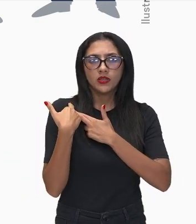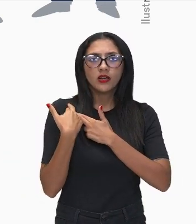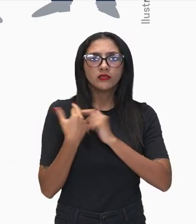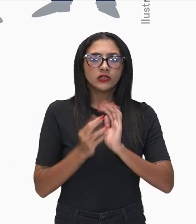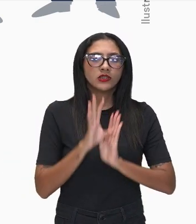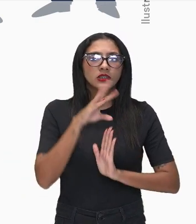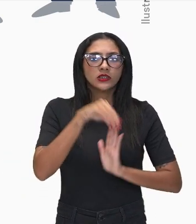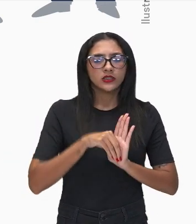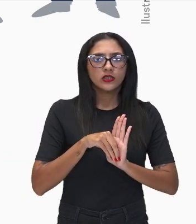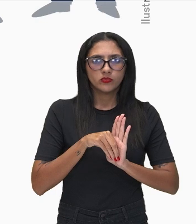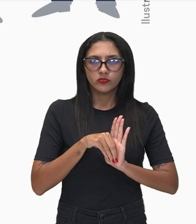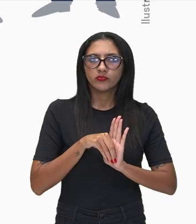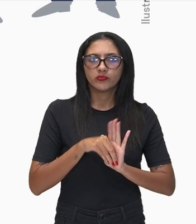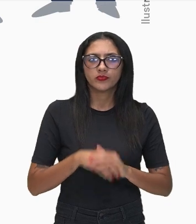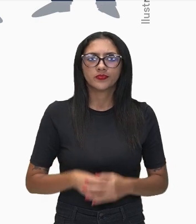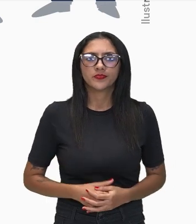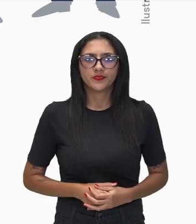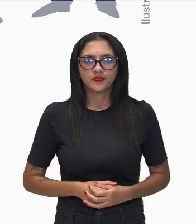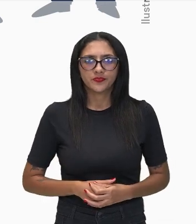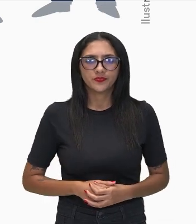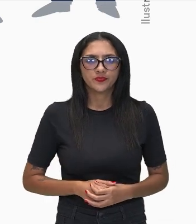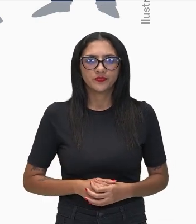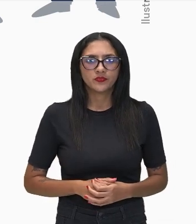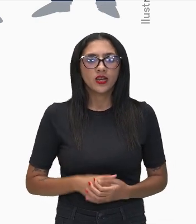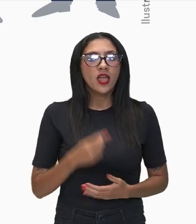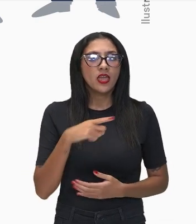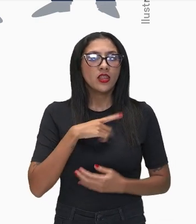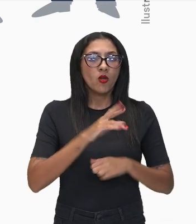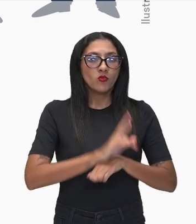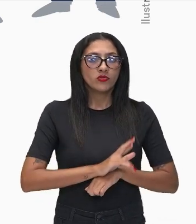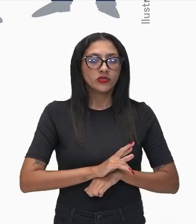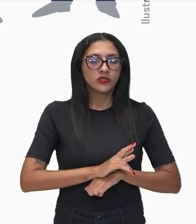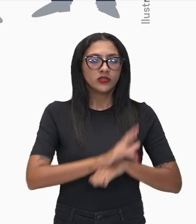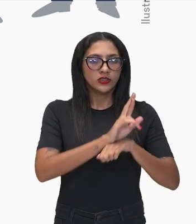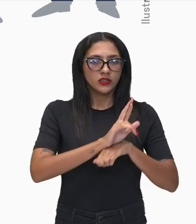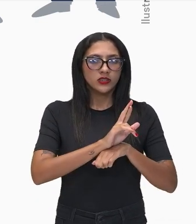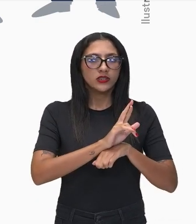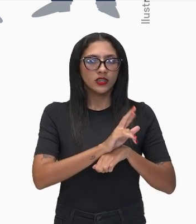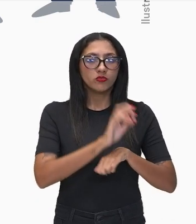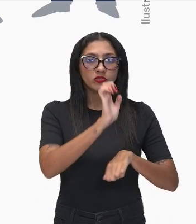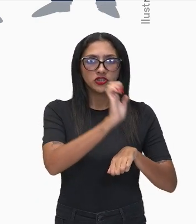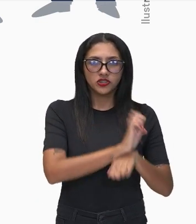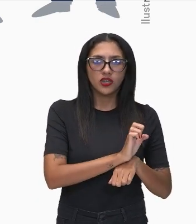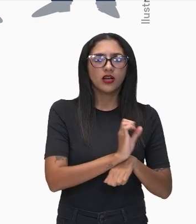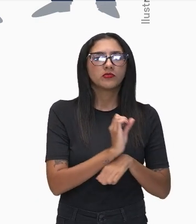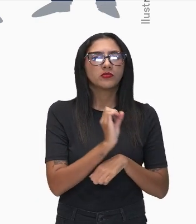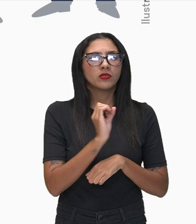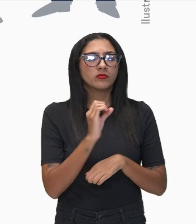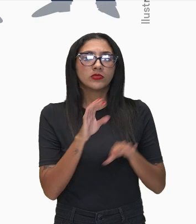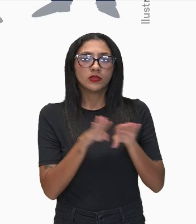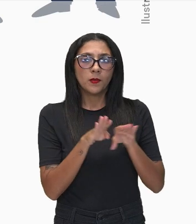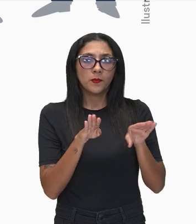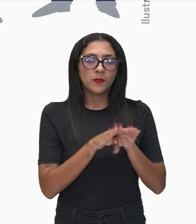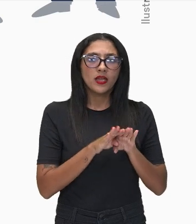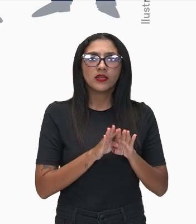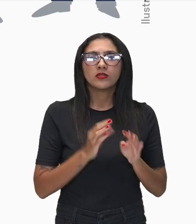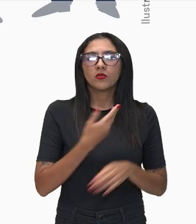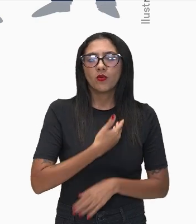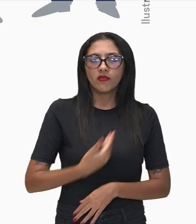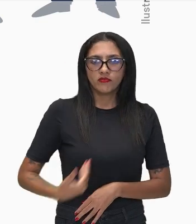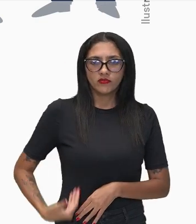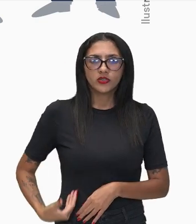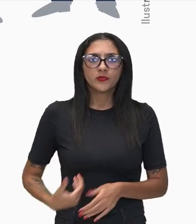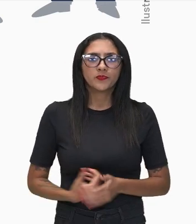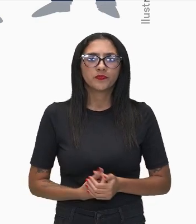sistema presidencialista. Ele vai ser chefe de Estado e chefe de governo. Então, essa função, ela é